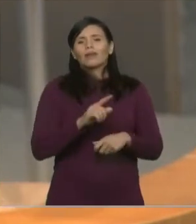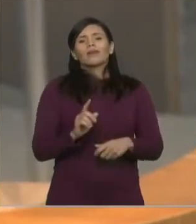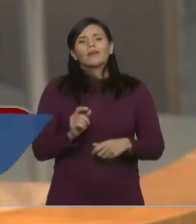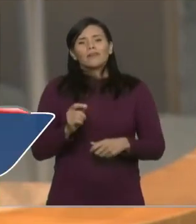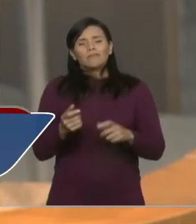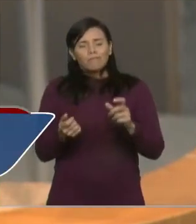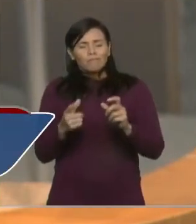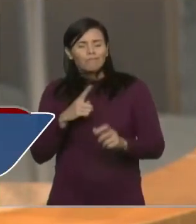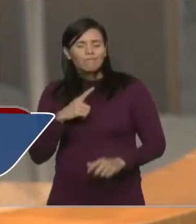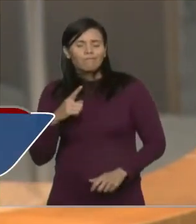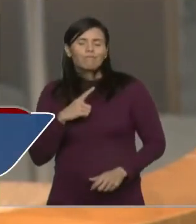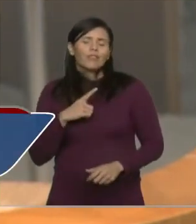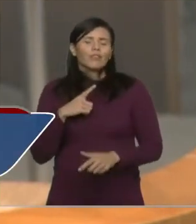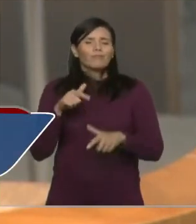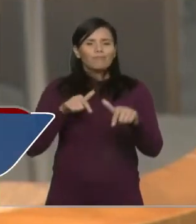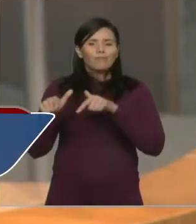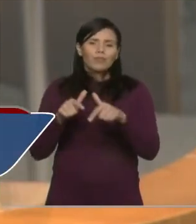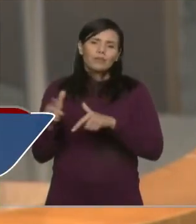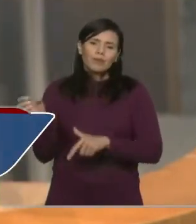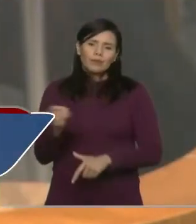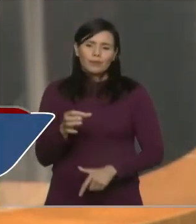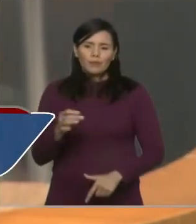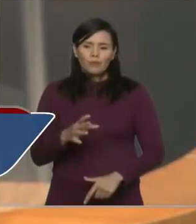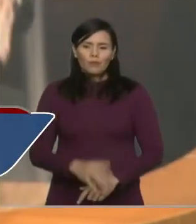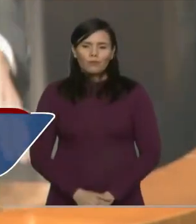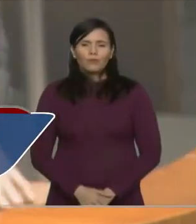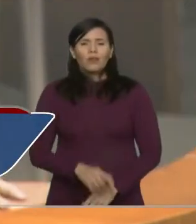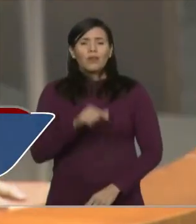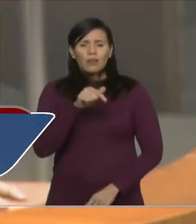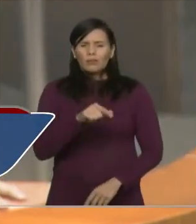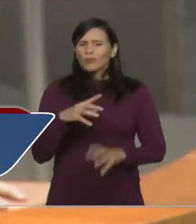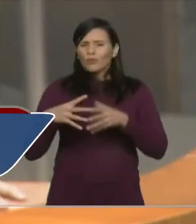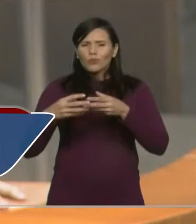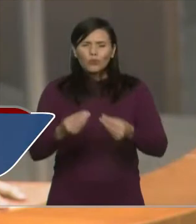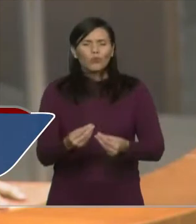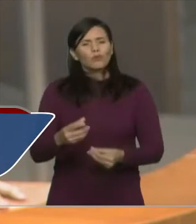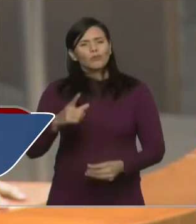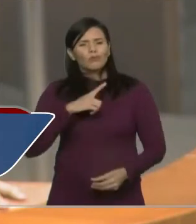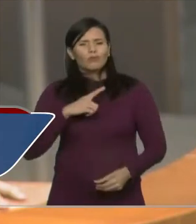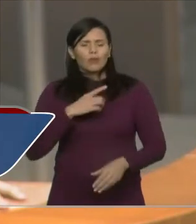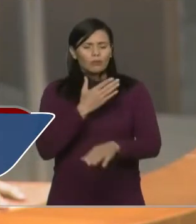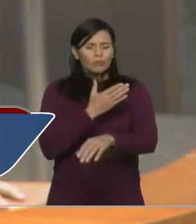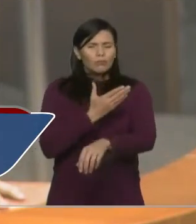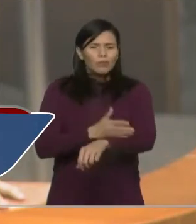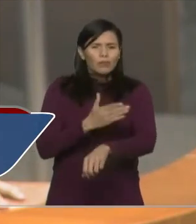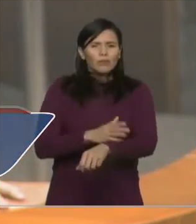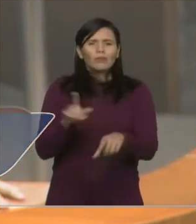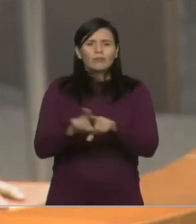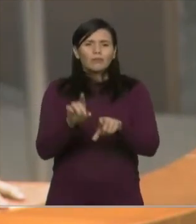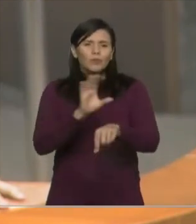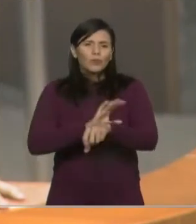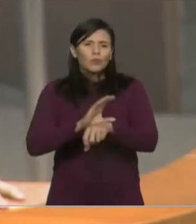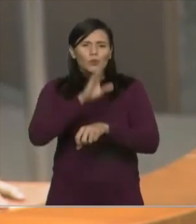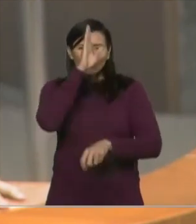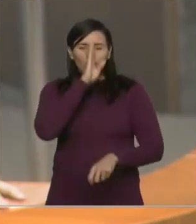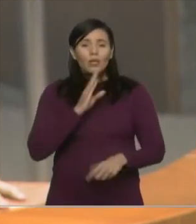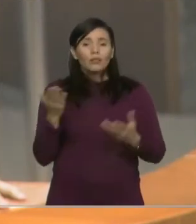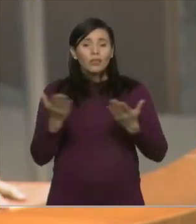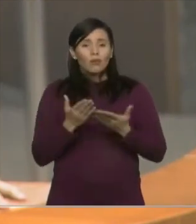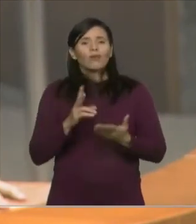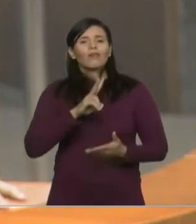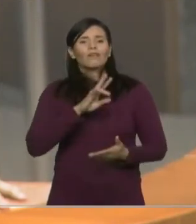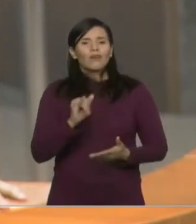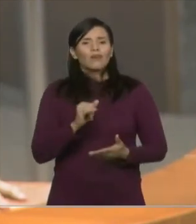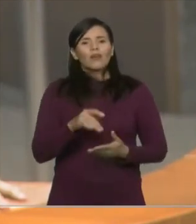cobrador ficou desempregado. Todos foram capacitados, treinados e agora estão sendo encaminhados para esses postos de trabalho para